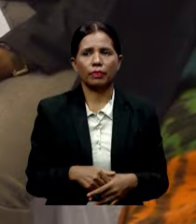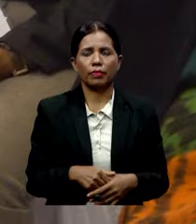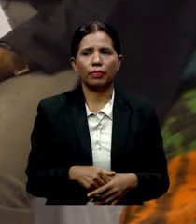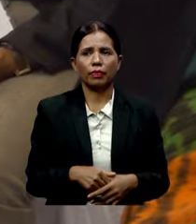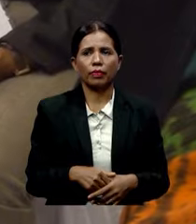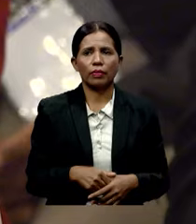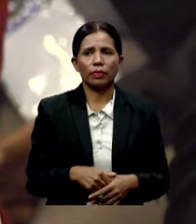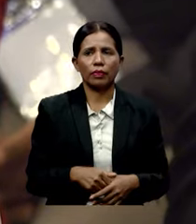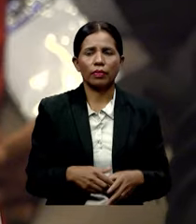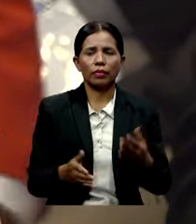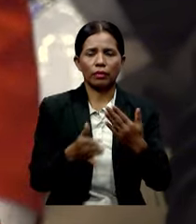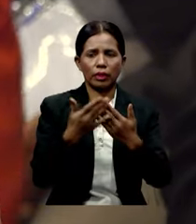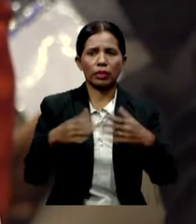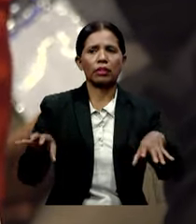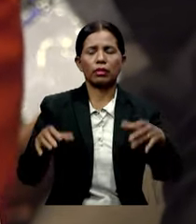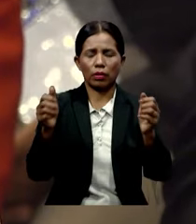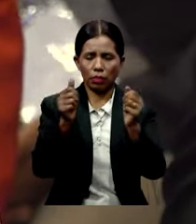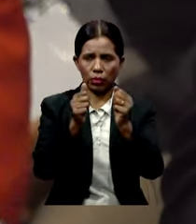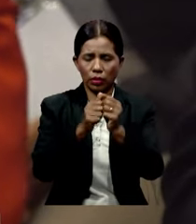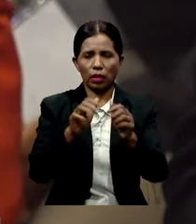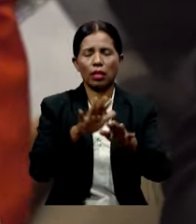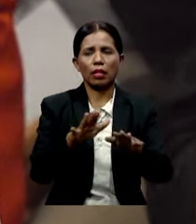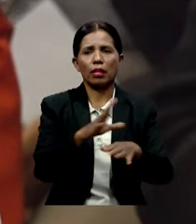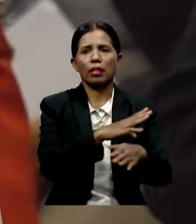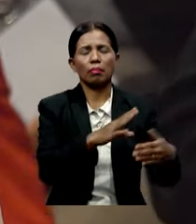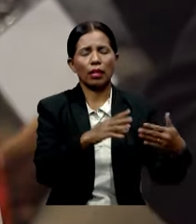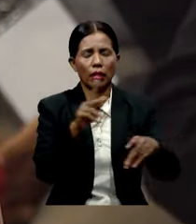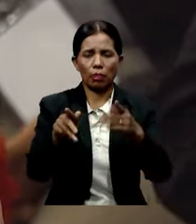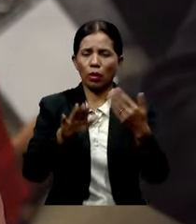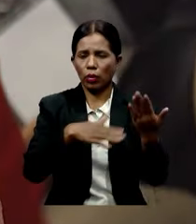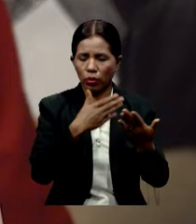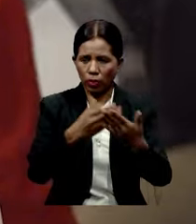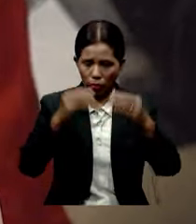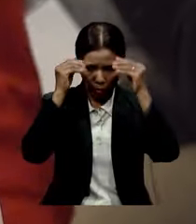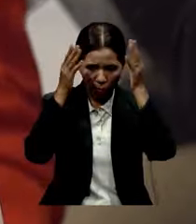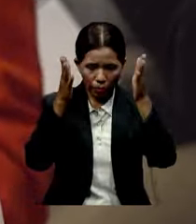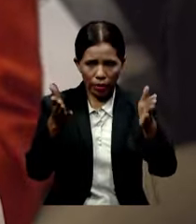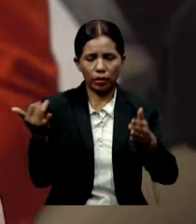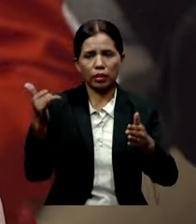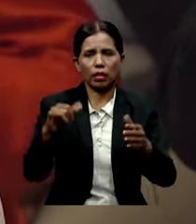faz ali o para a porta para ir ser a família ser a boca, vai, professor ser a boca, vai.